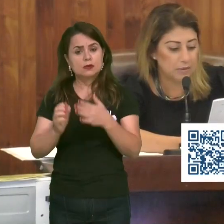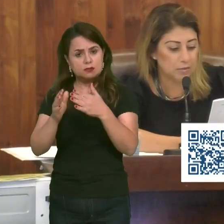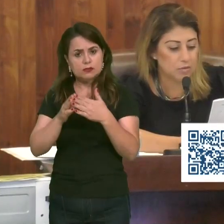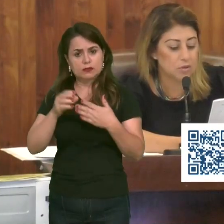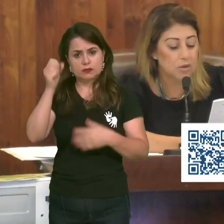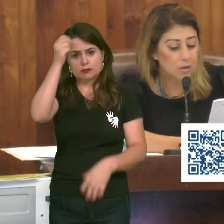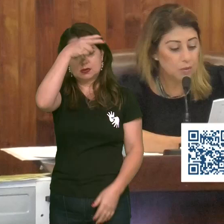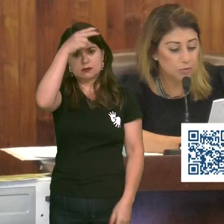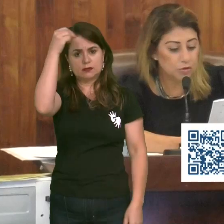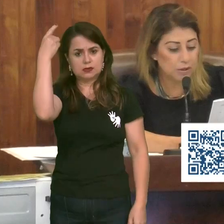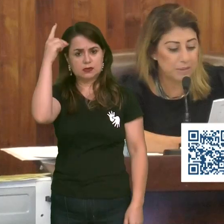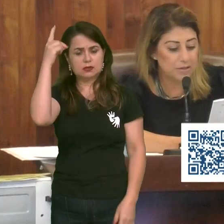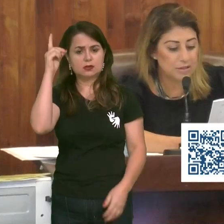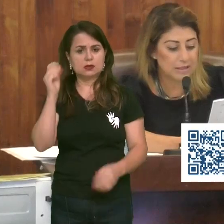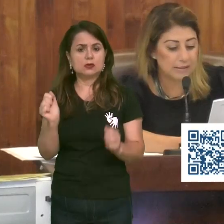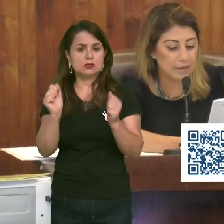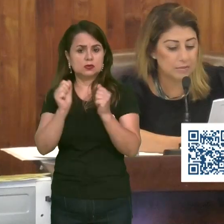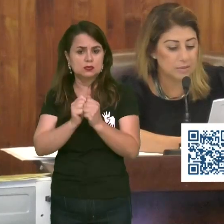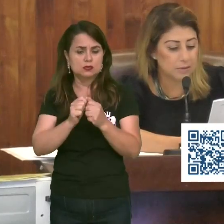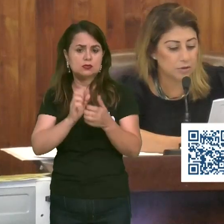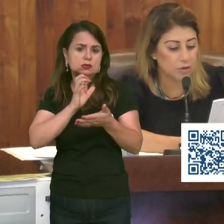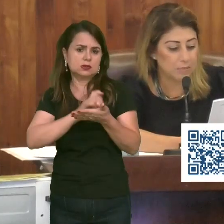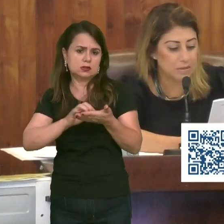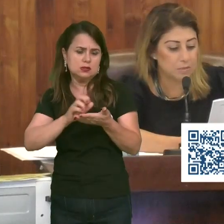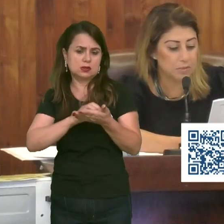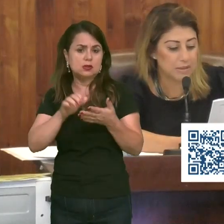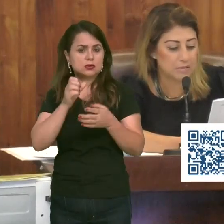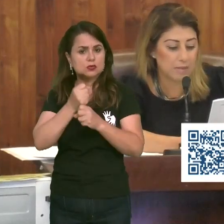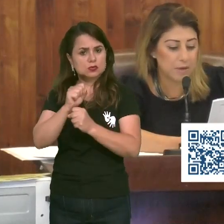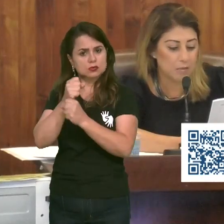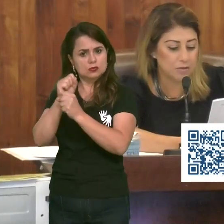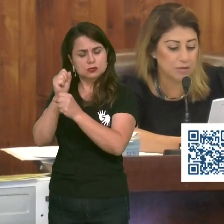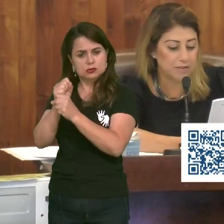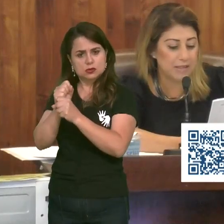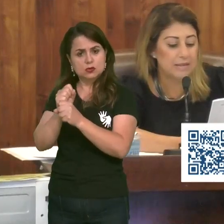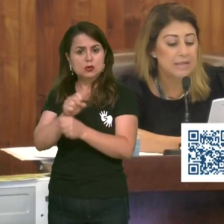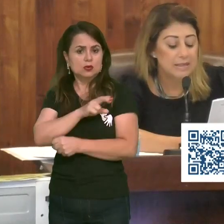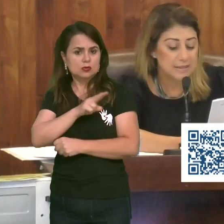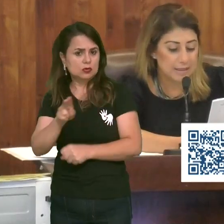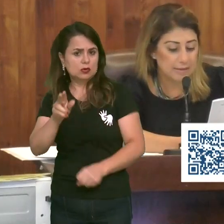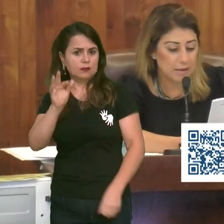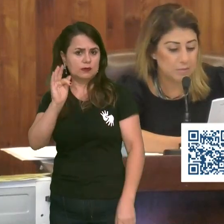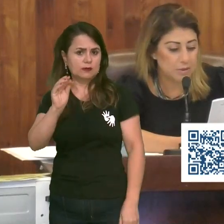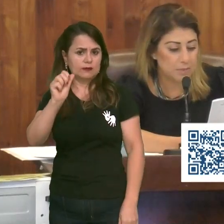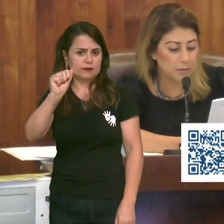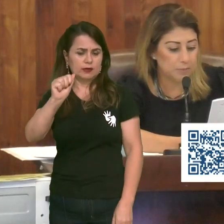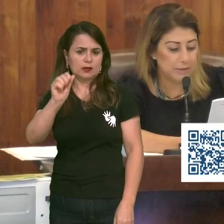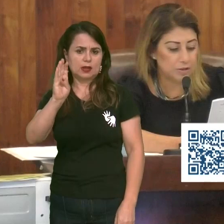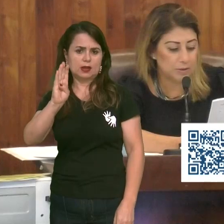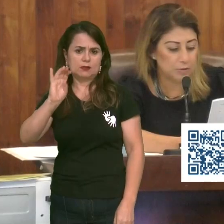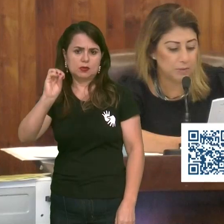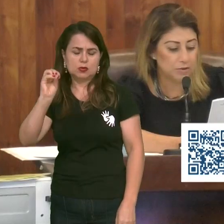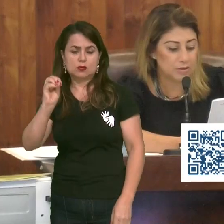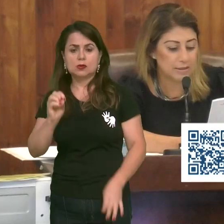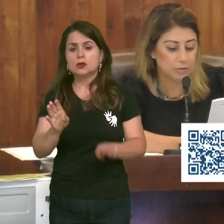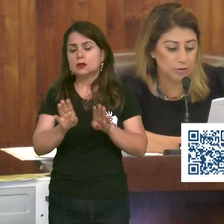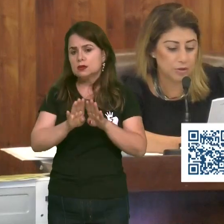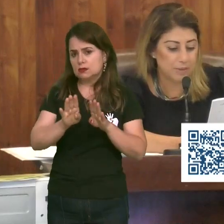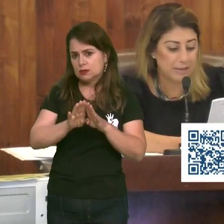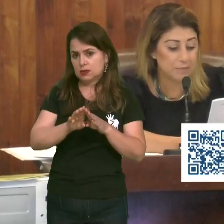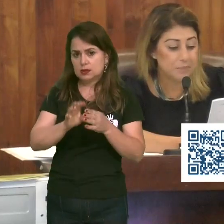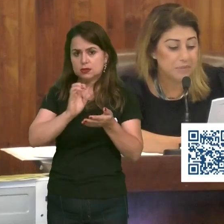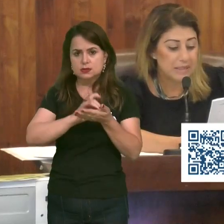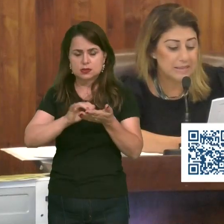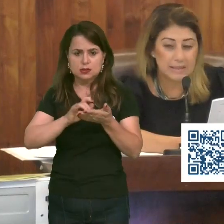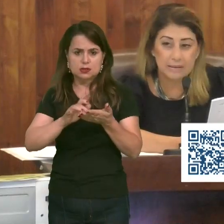Daniel Alonso conjuntamente secretário municipal de obras públicas Fábio Alves de Oliveira secretário municipal do planejamento Urbano José